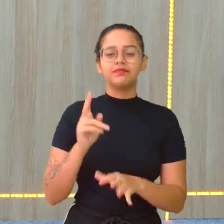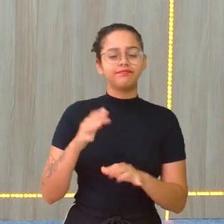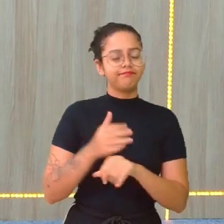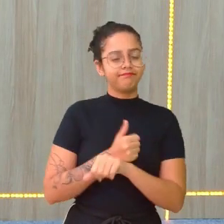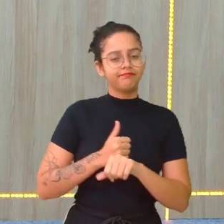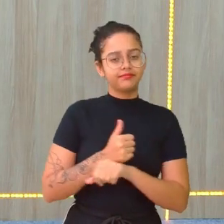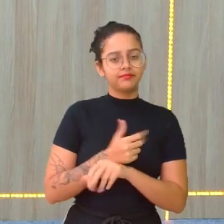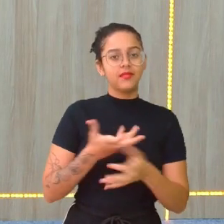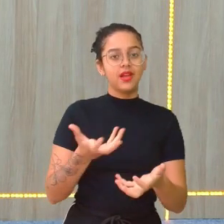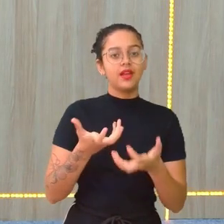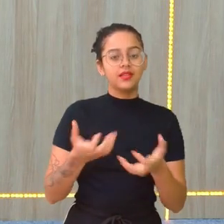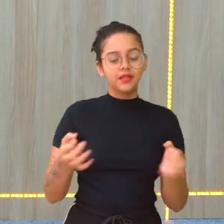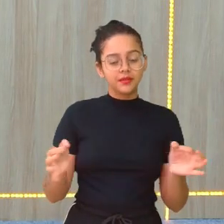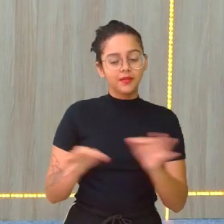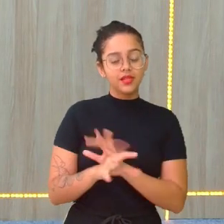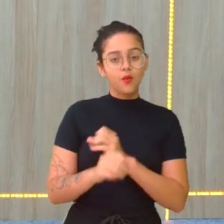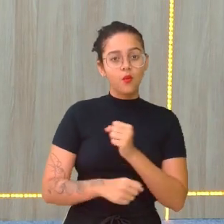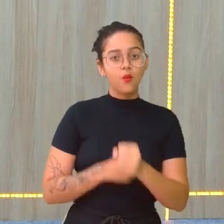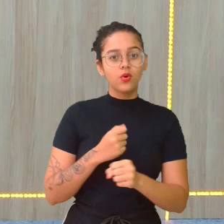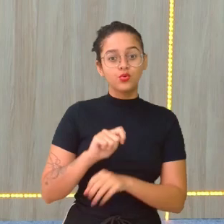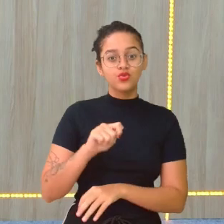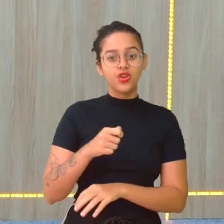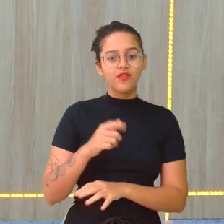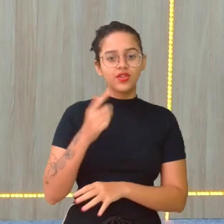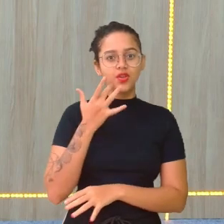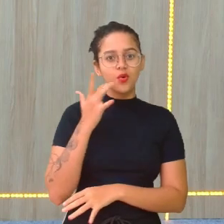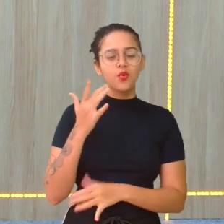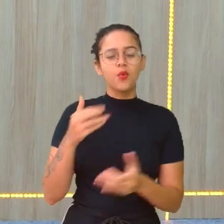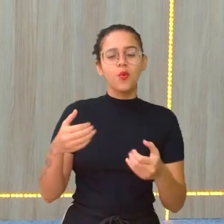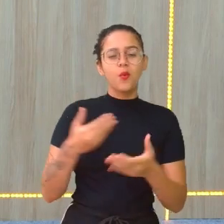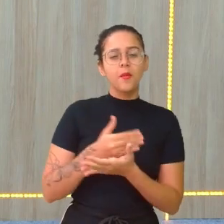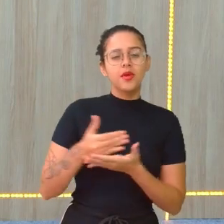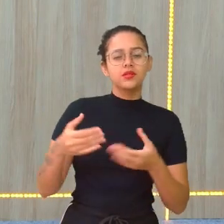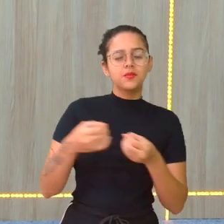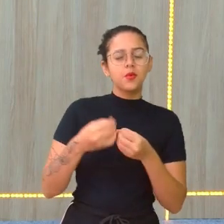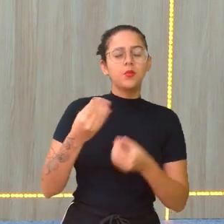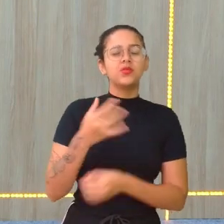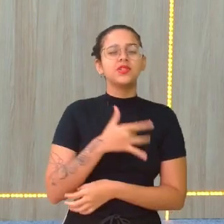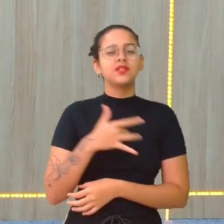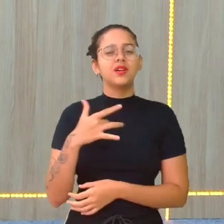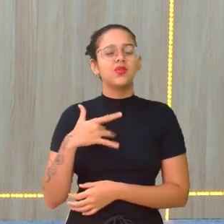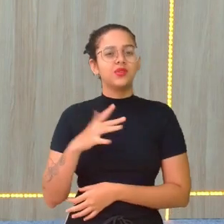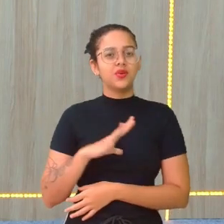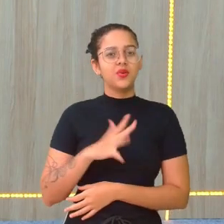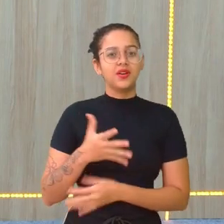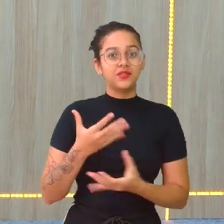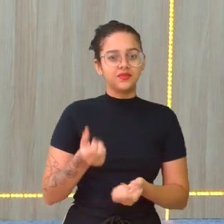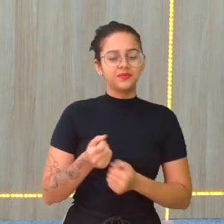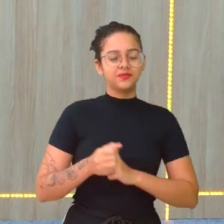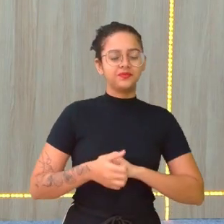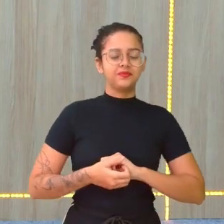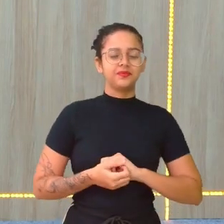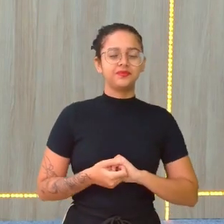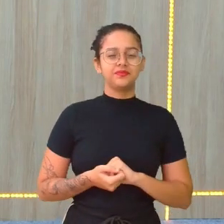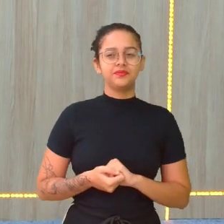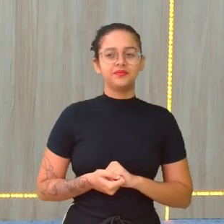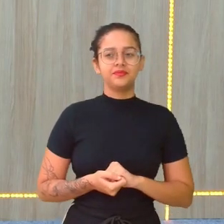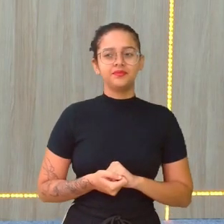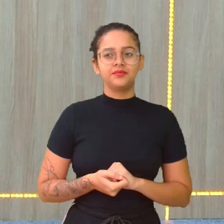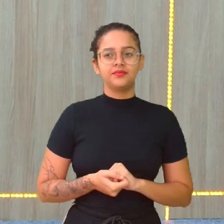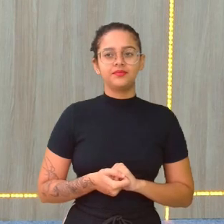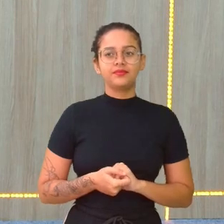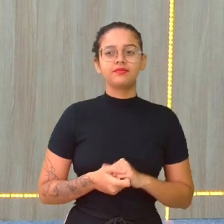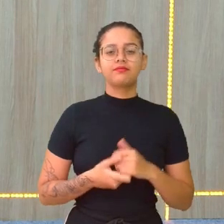terminar esse ano com chave de ouro para começar o próximo, né? Com muita saúde, com muita garra. Vamos lá.